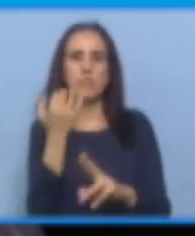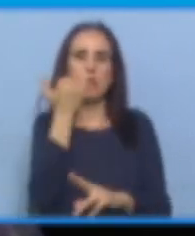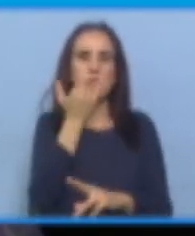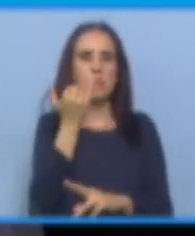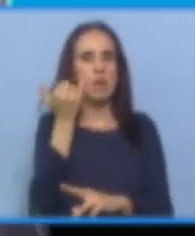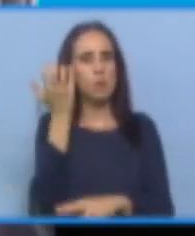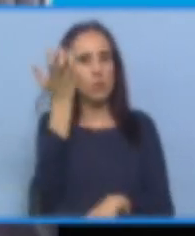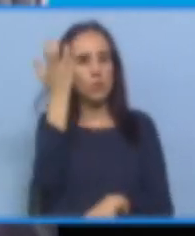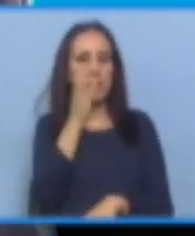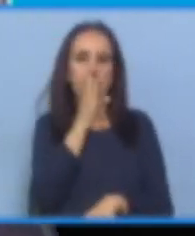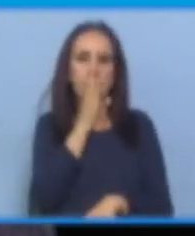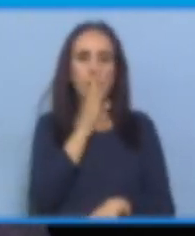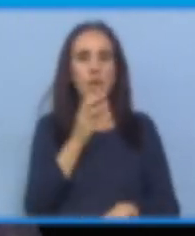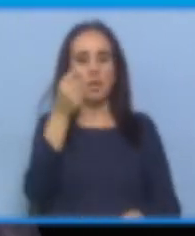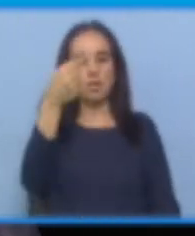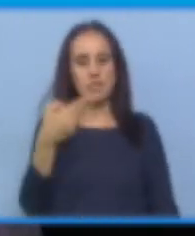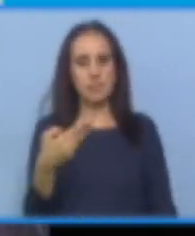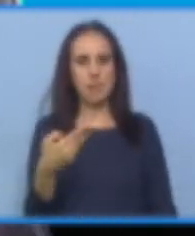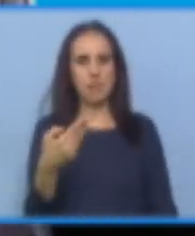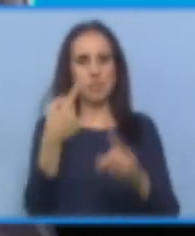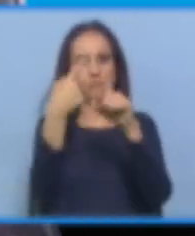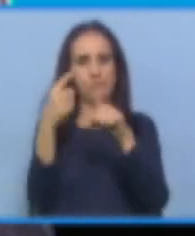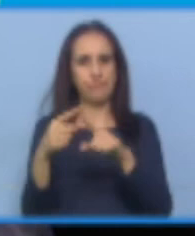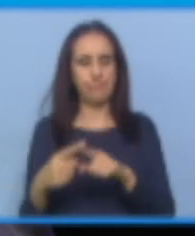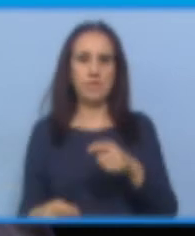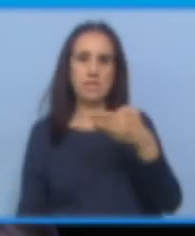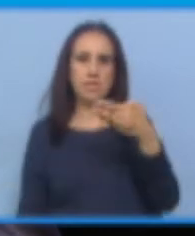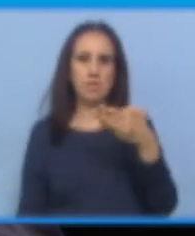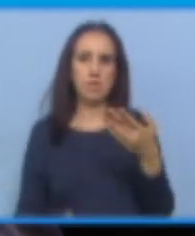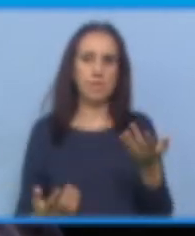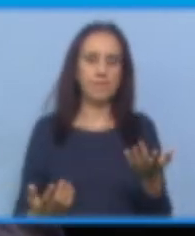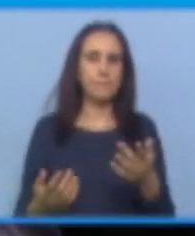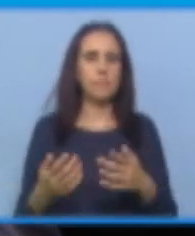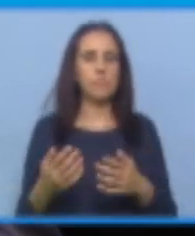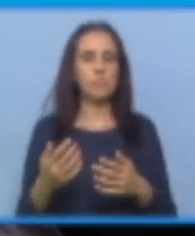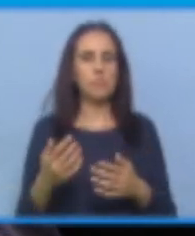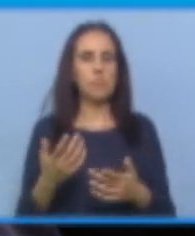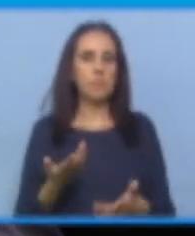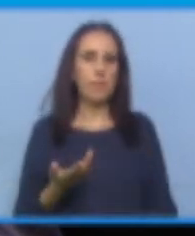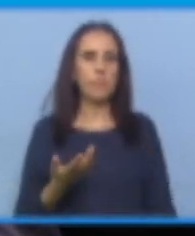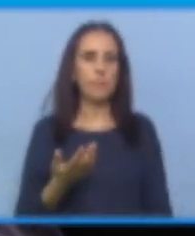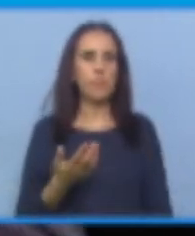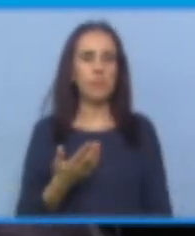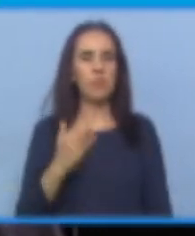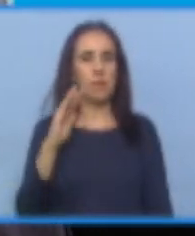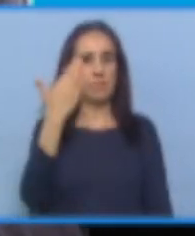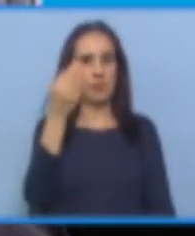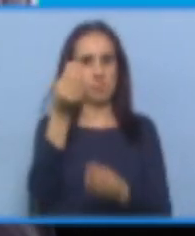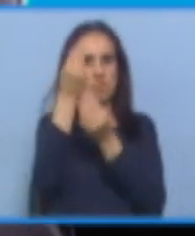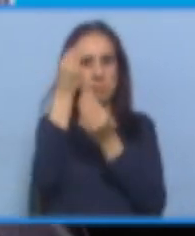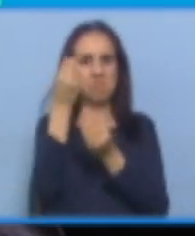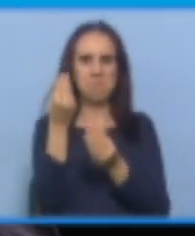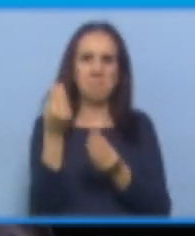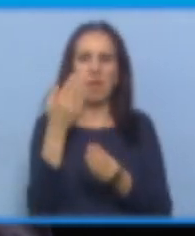7 aspectos, 7 traços, digamos assim, ou melhor, depois da primeira catequese, que é um